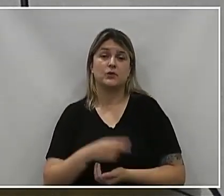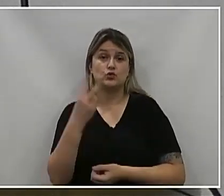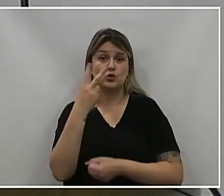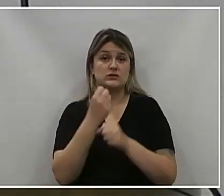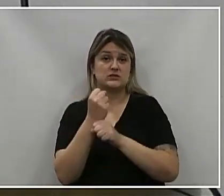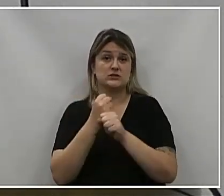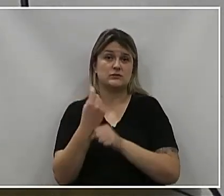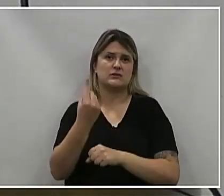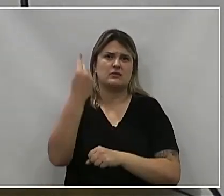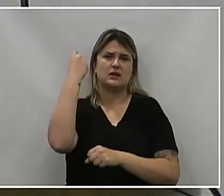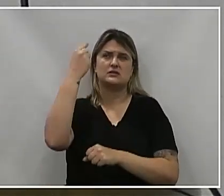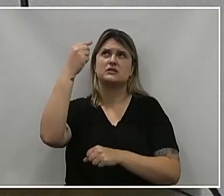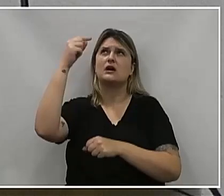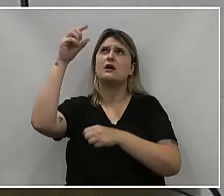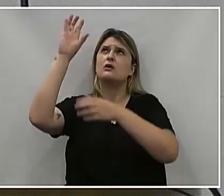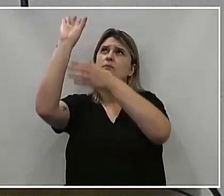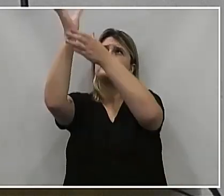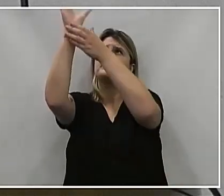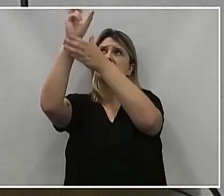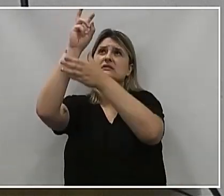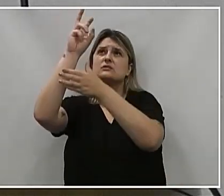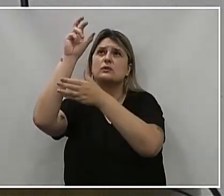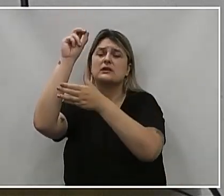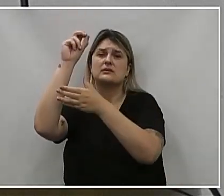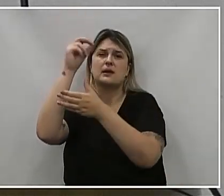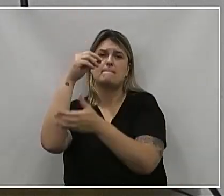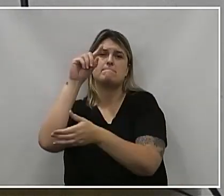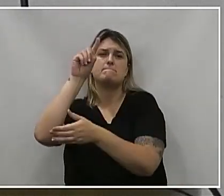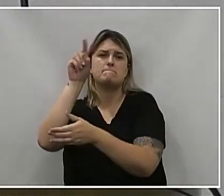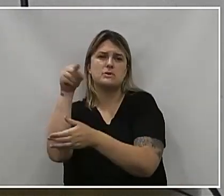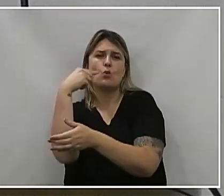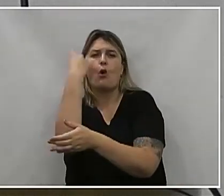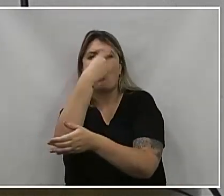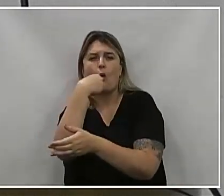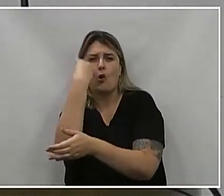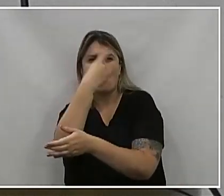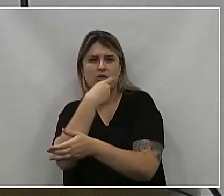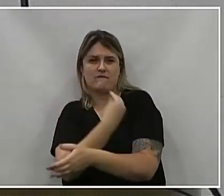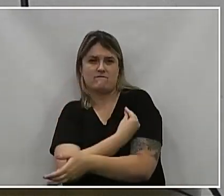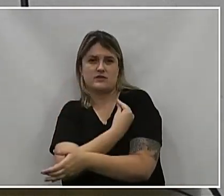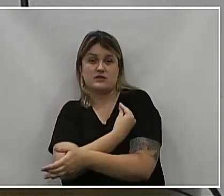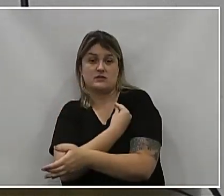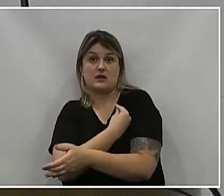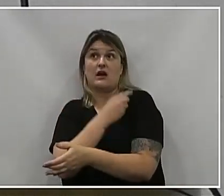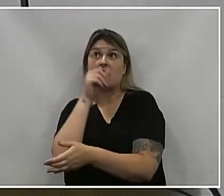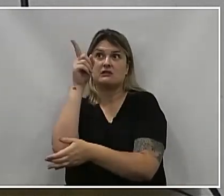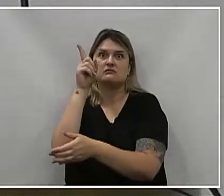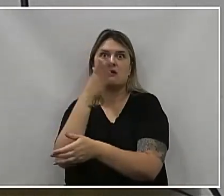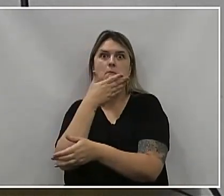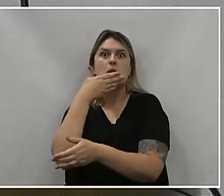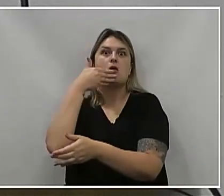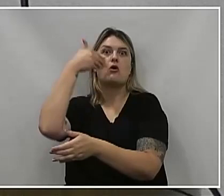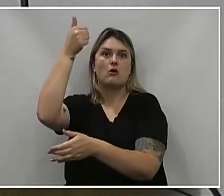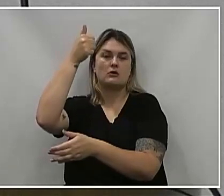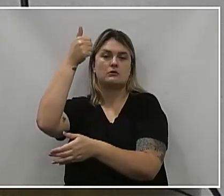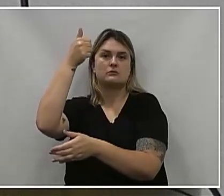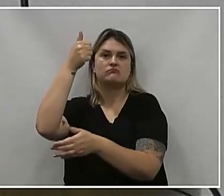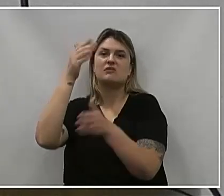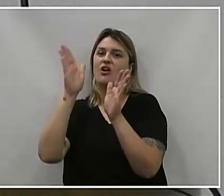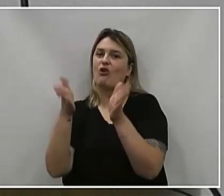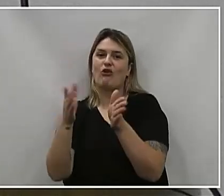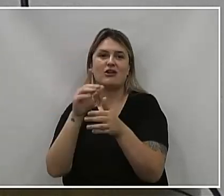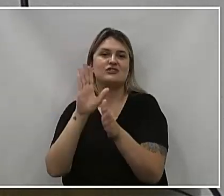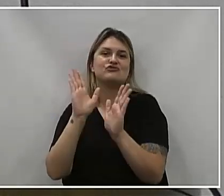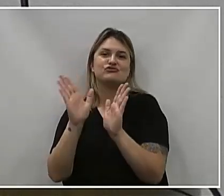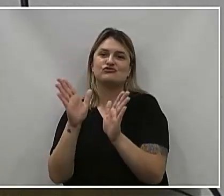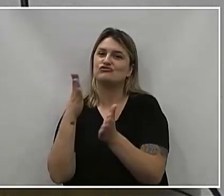anos atrás, uma luminária de 50 mil horas de vida útil, por exemplo, ela era o que tinha de melhor dentro do mercado.